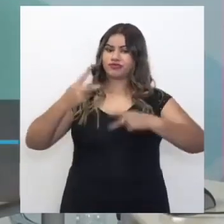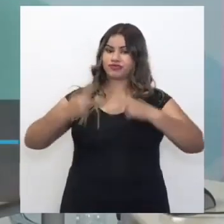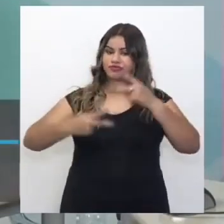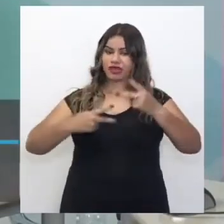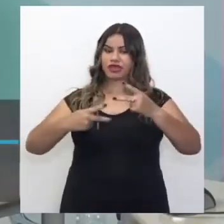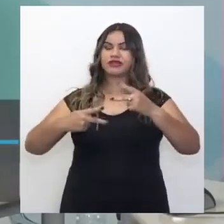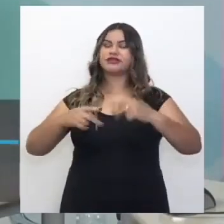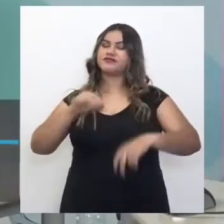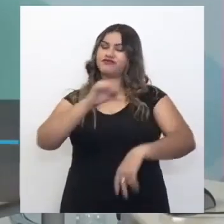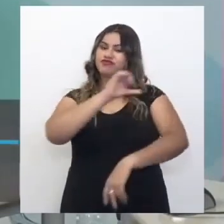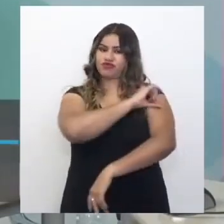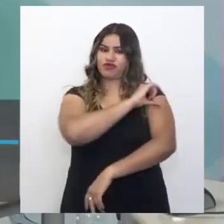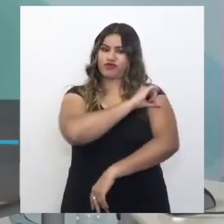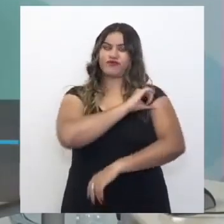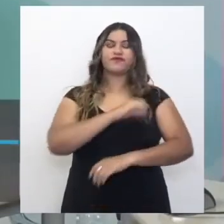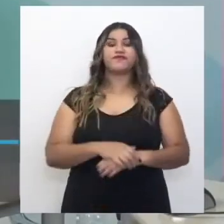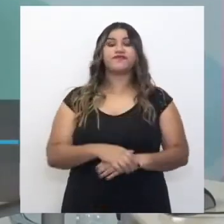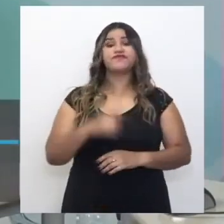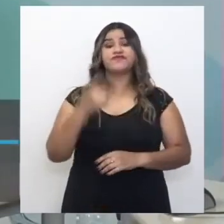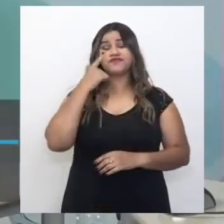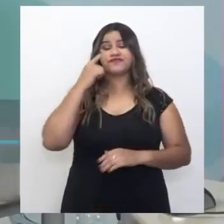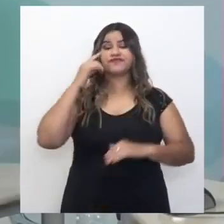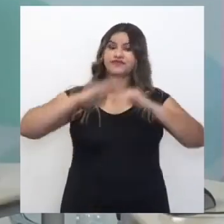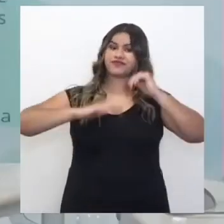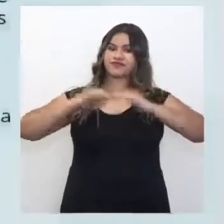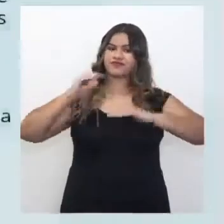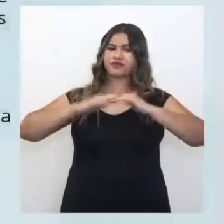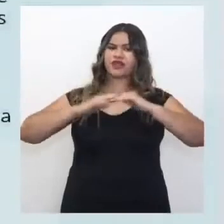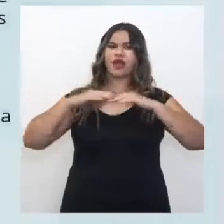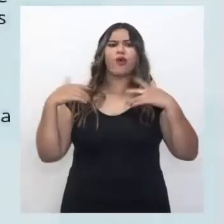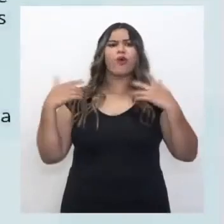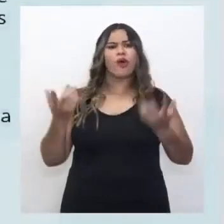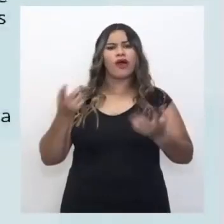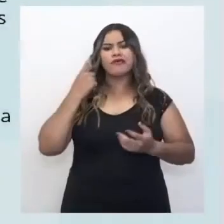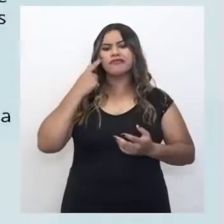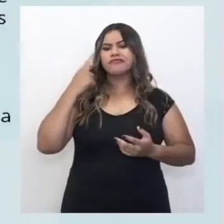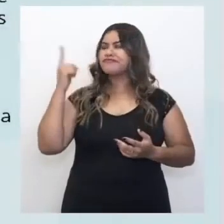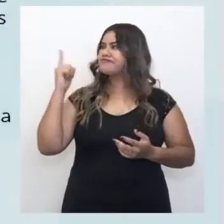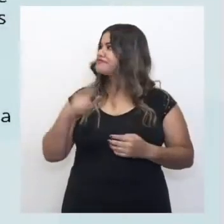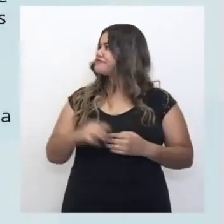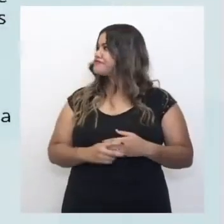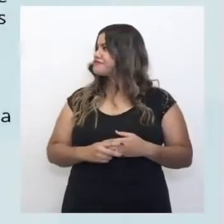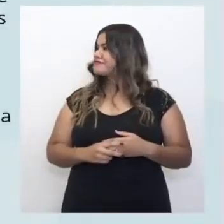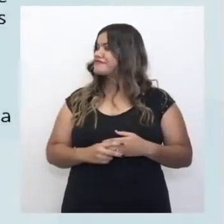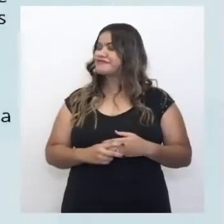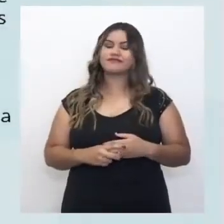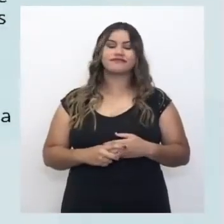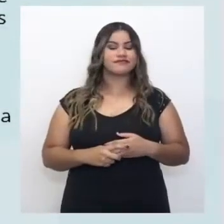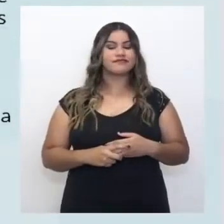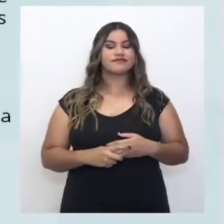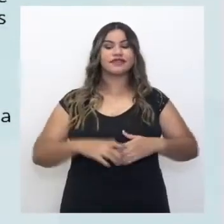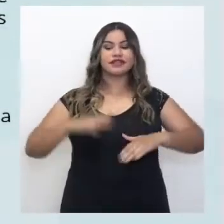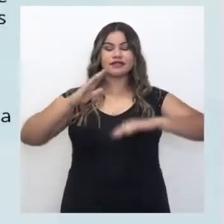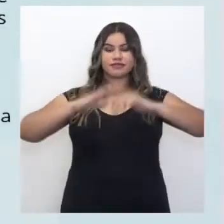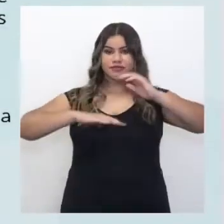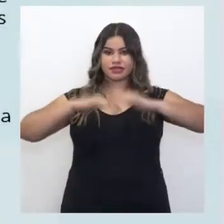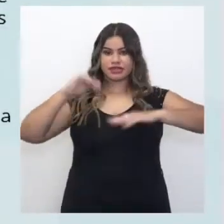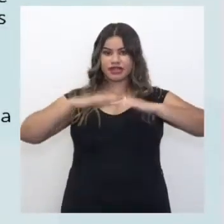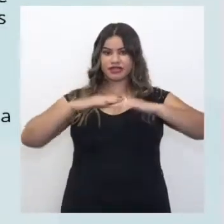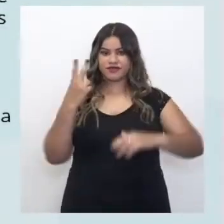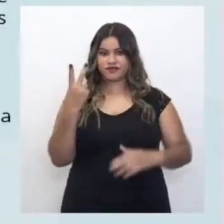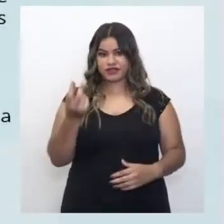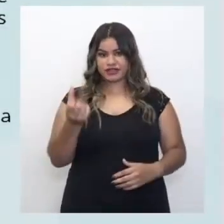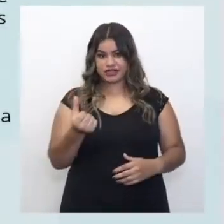nono ano. Então, vamos ler aí qual é a habilidade de transição que iremos utilizar hoje. Será a habilidade 26,